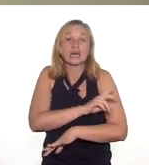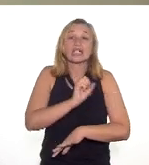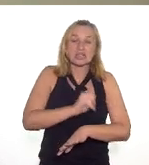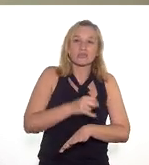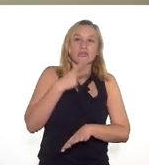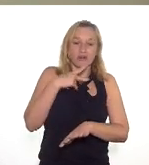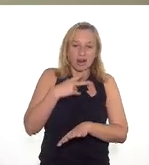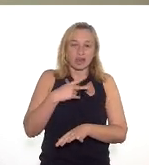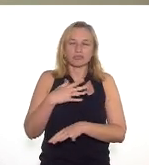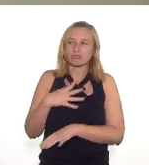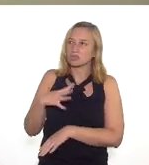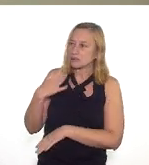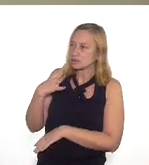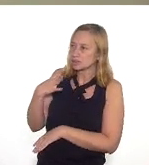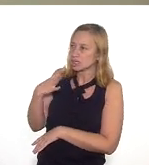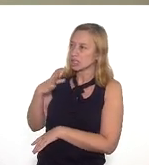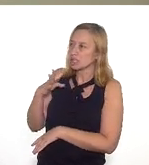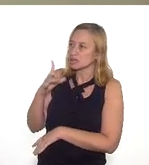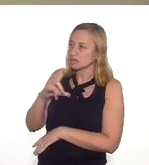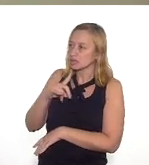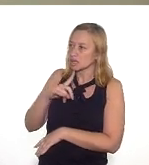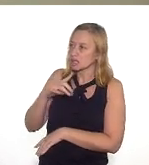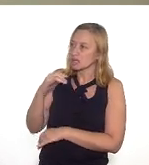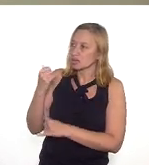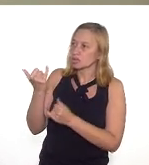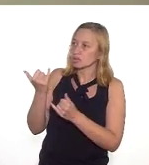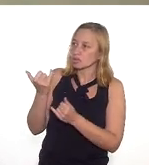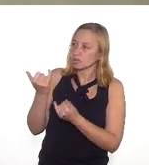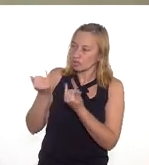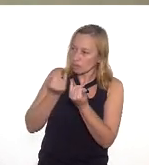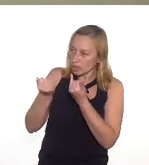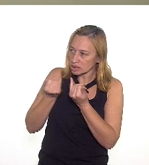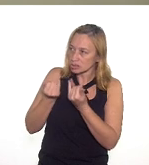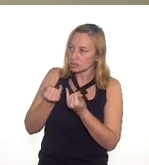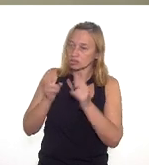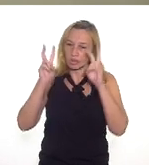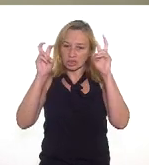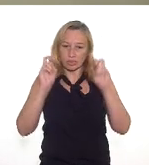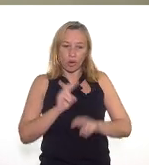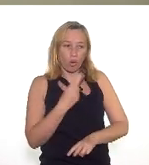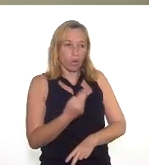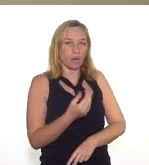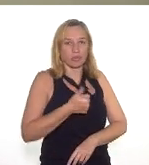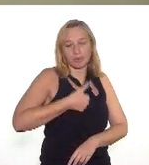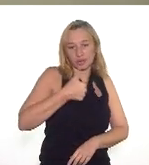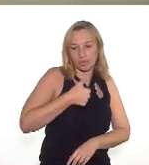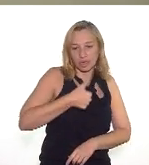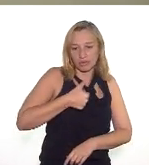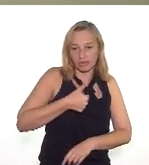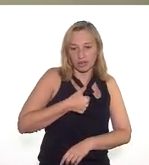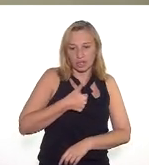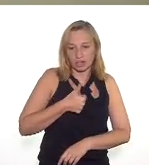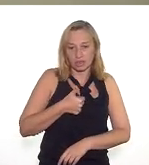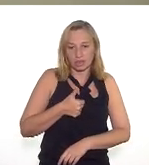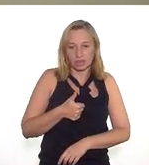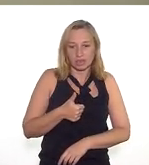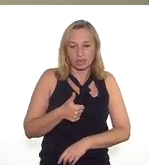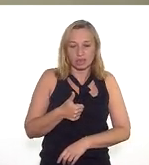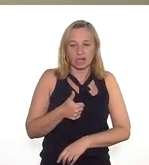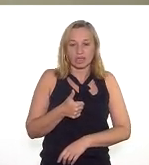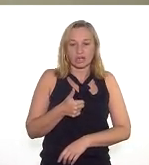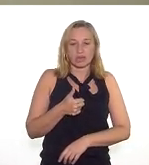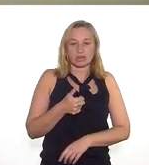se a senhora tem alguma notícia sobre esse tema, ou é a primeira vez que publicamente isso está sendo